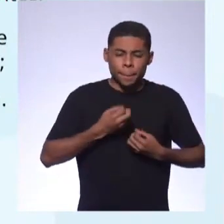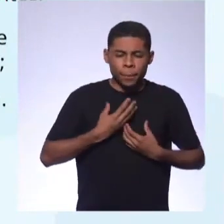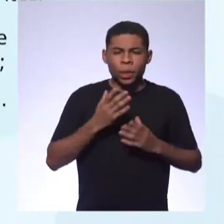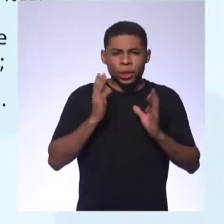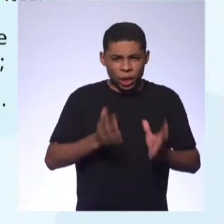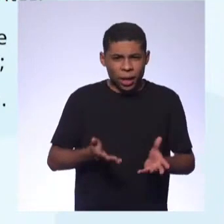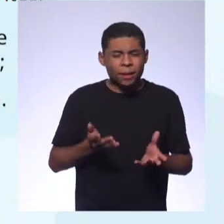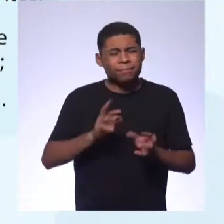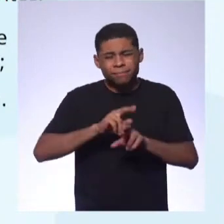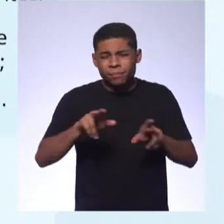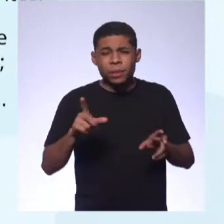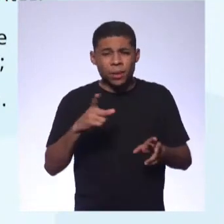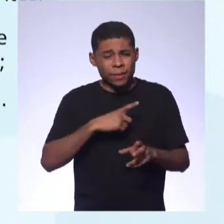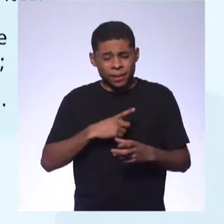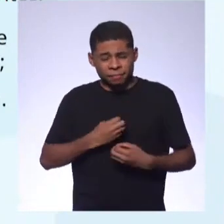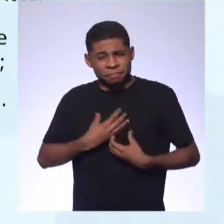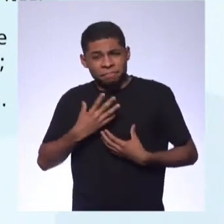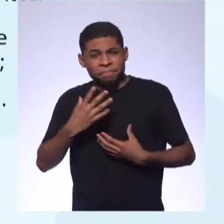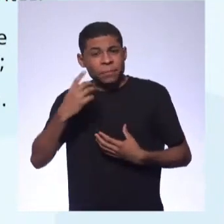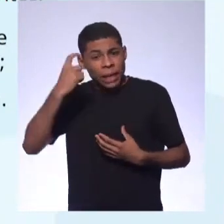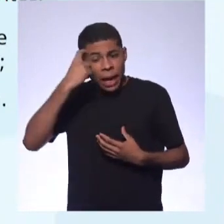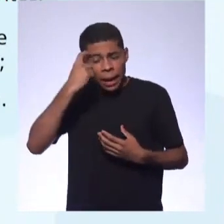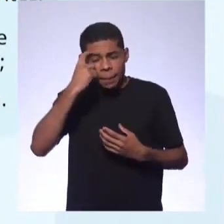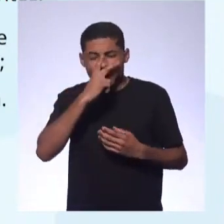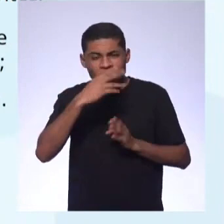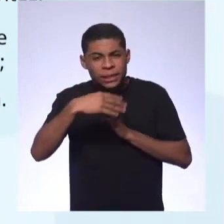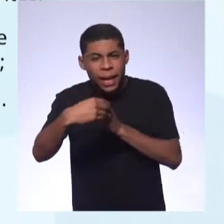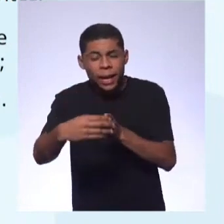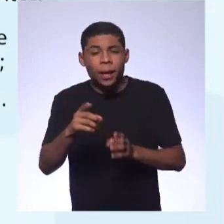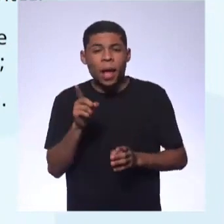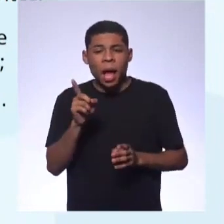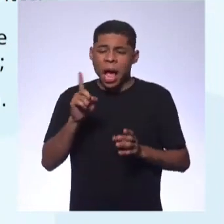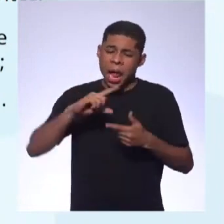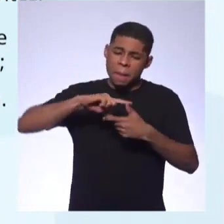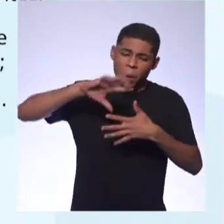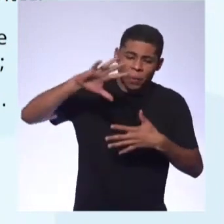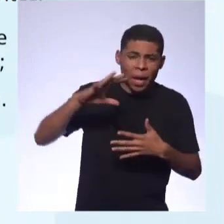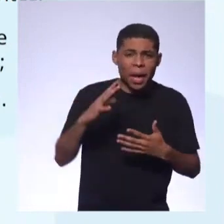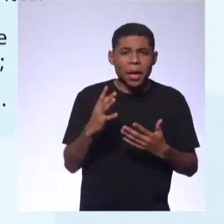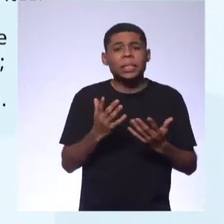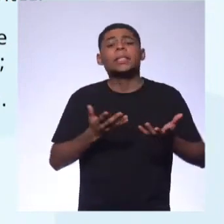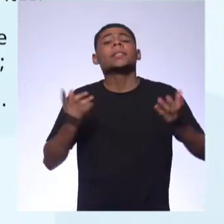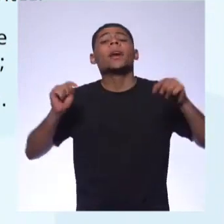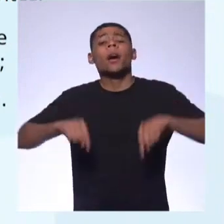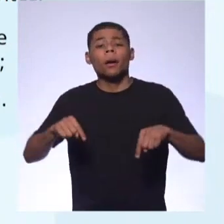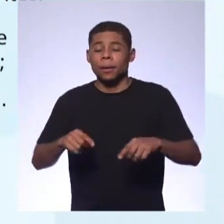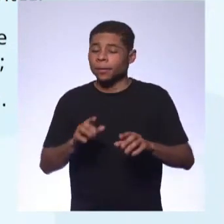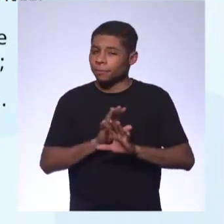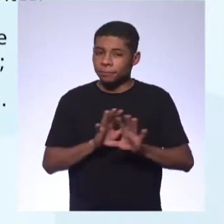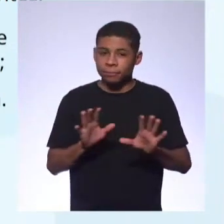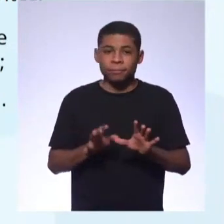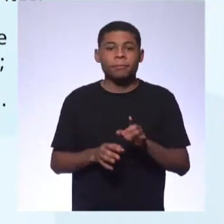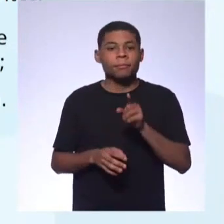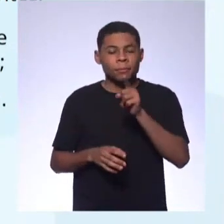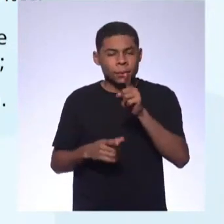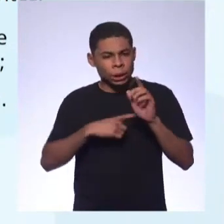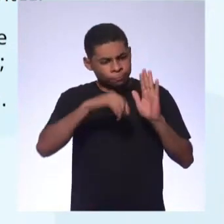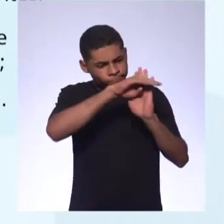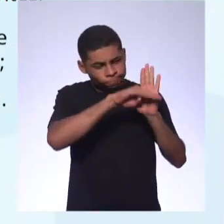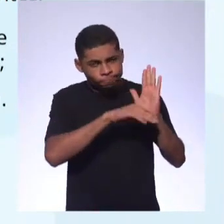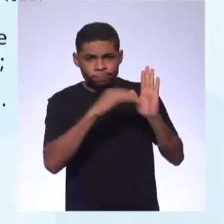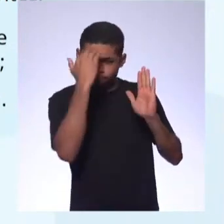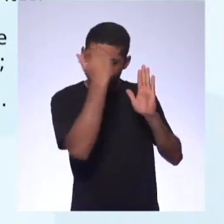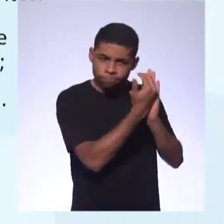rigor estético, então ele é um cara que segue, mas ele é moderno, e agora? Ele segue os padrões, né, e os de